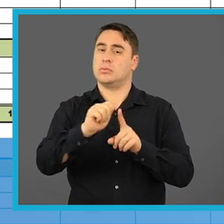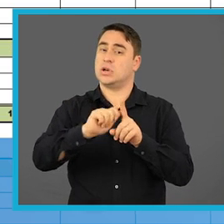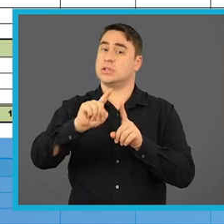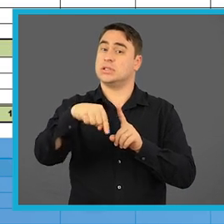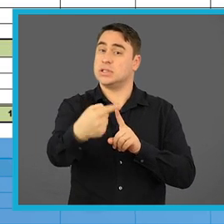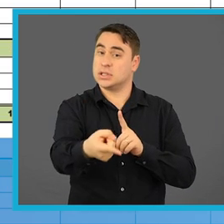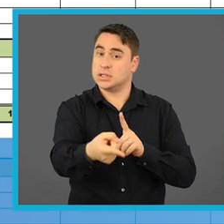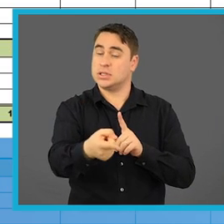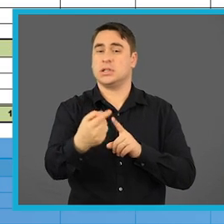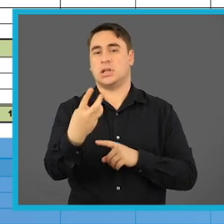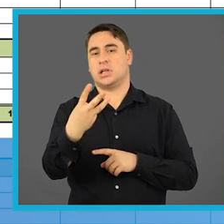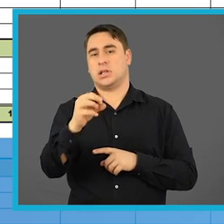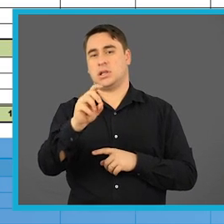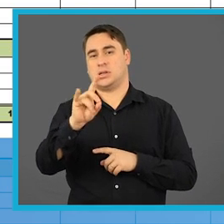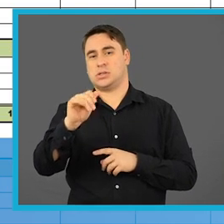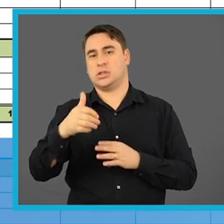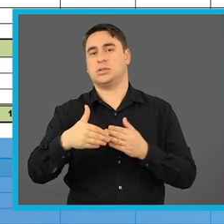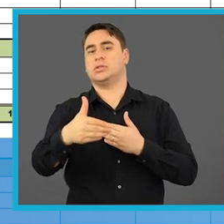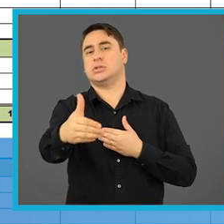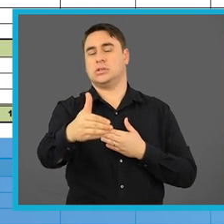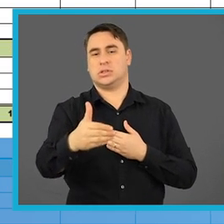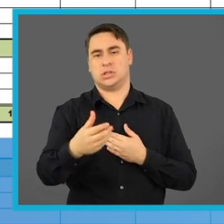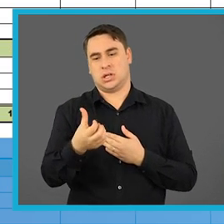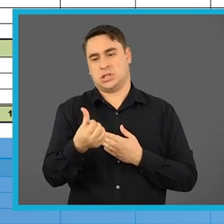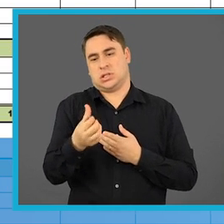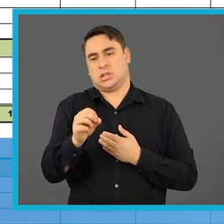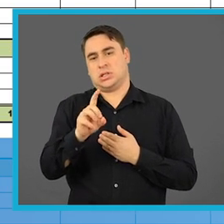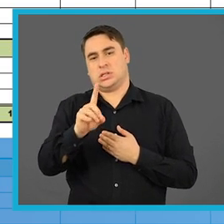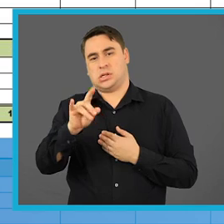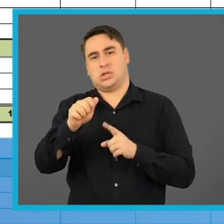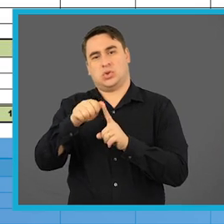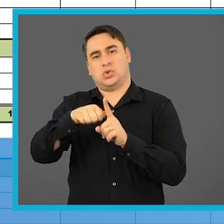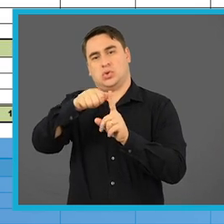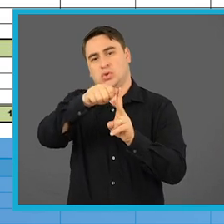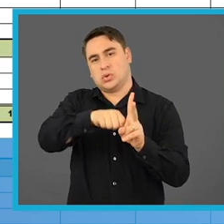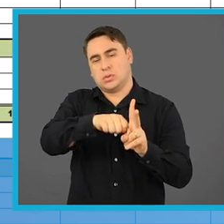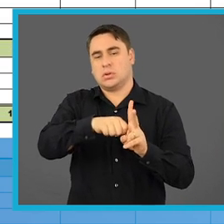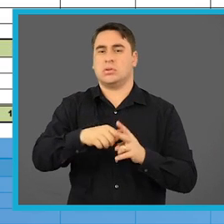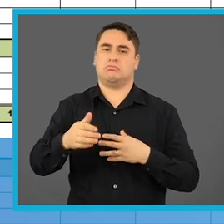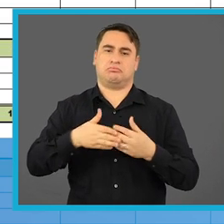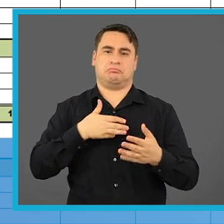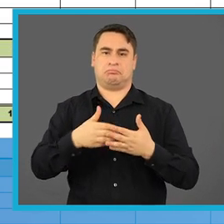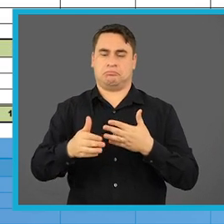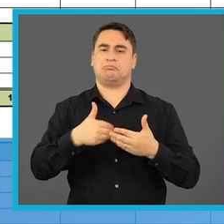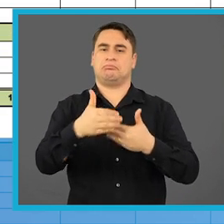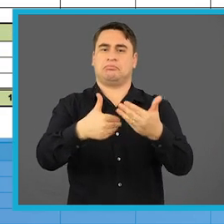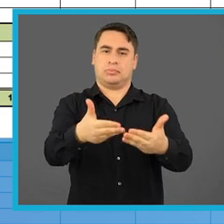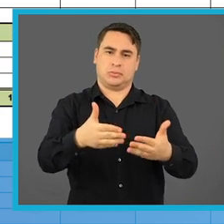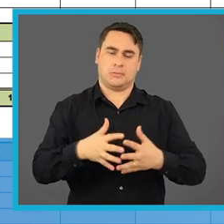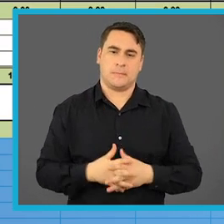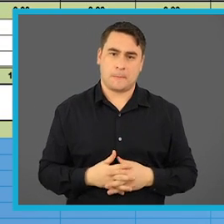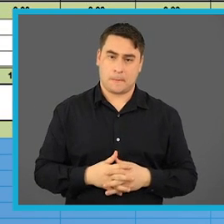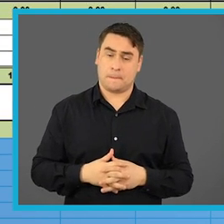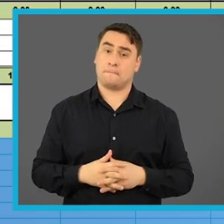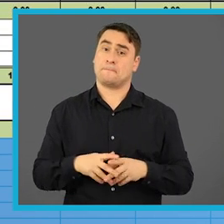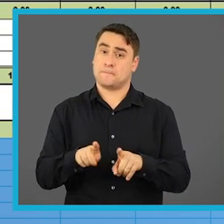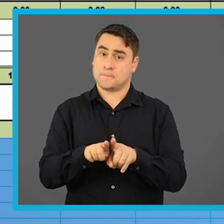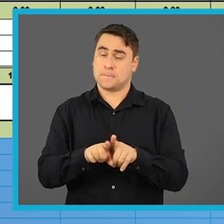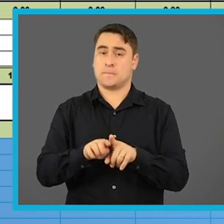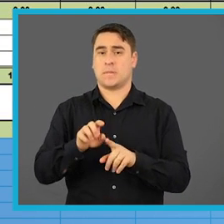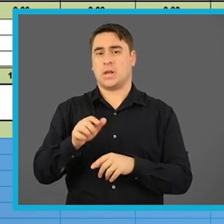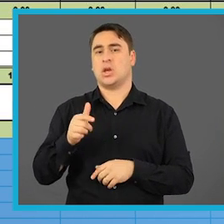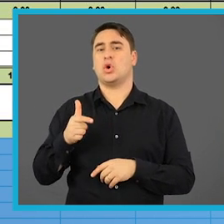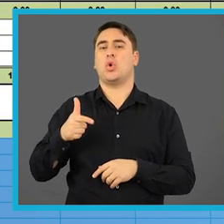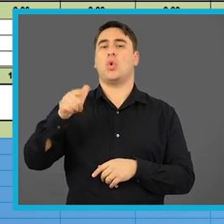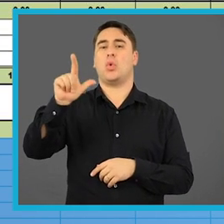seguinte, com recebimento para 30 dias, com recebimento para 60 dias, no outro mês, e assim vai. E